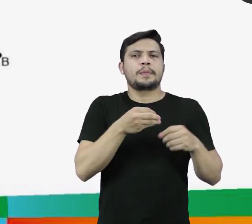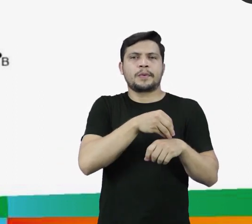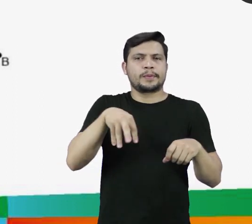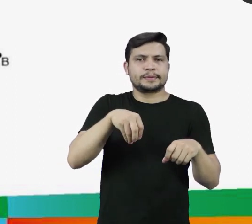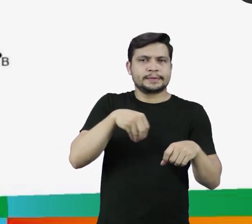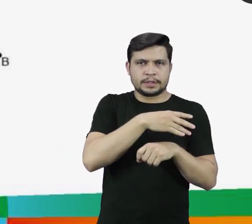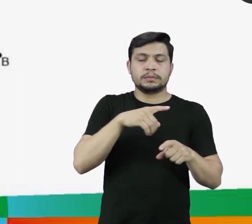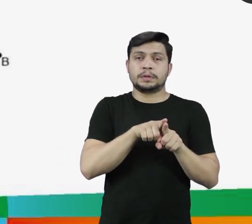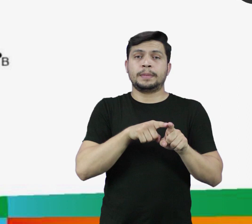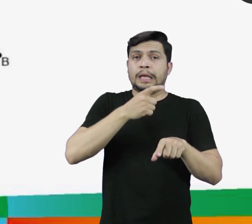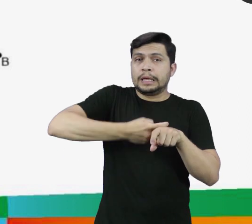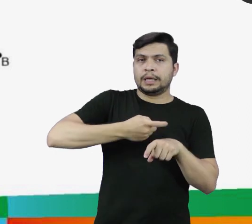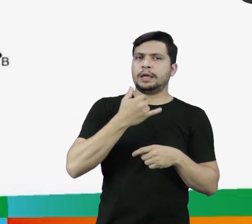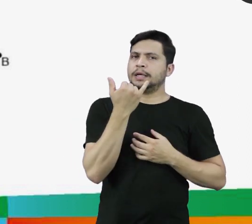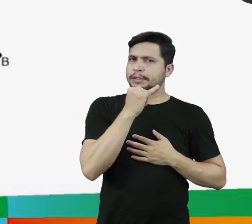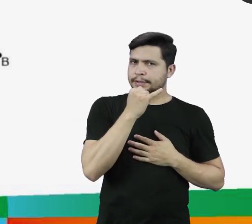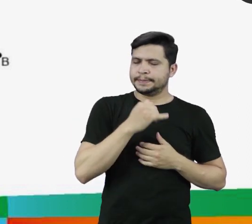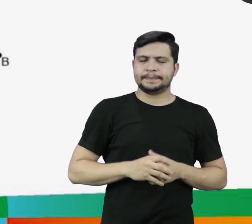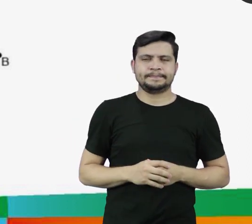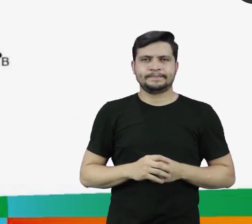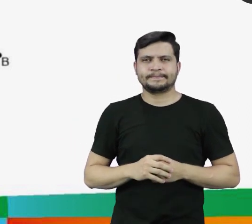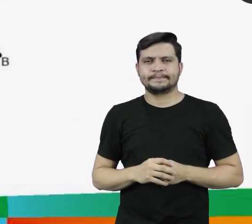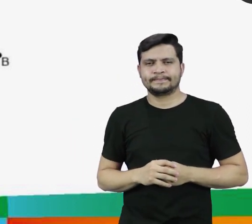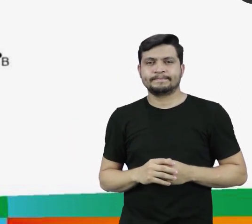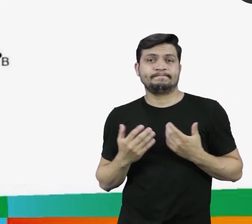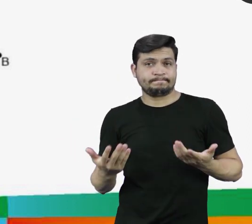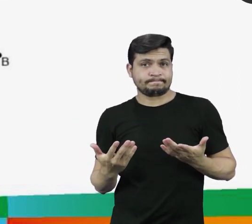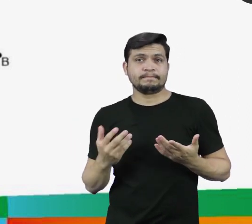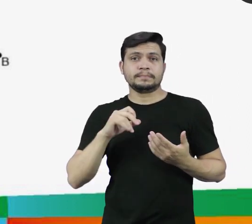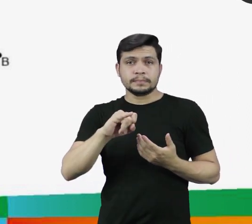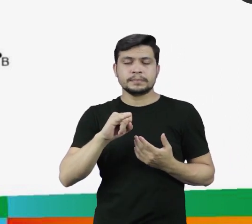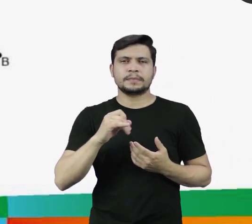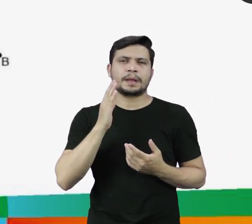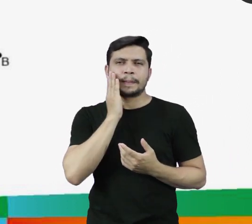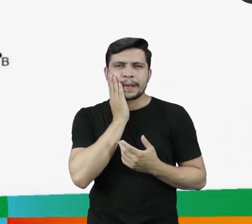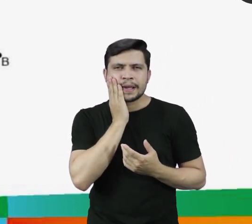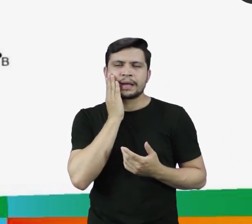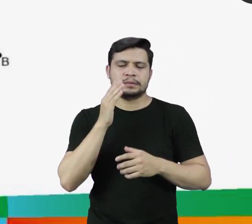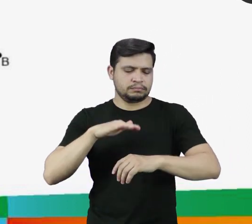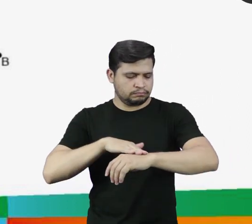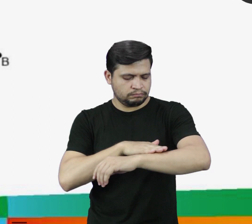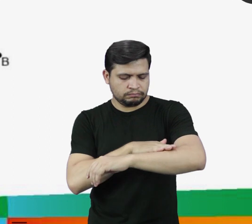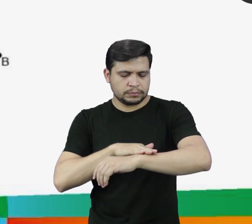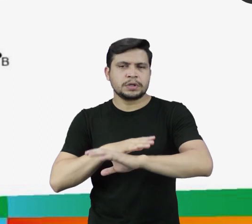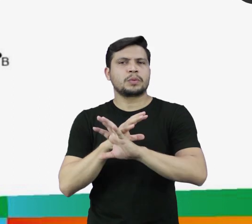No caso, relacionado à umidade da pele, que seca representa ou apresenta resistência elétrica da ordem de